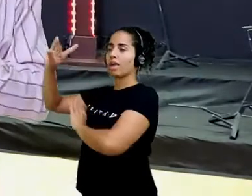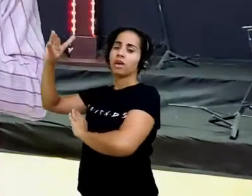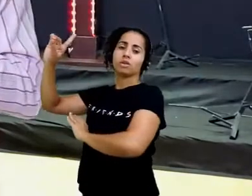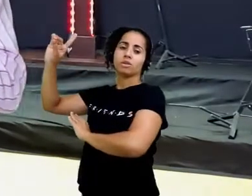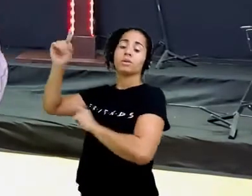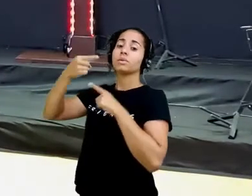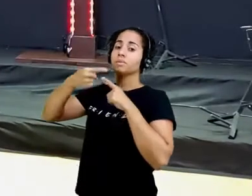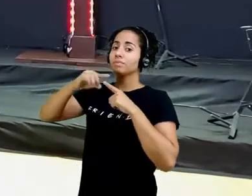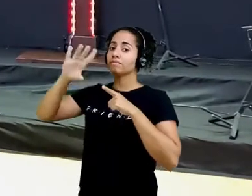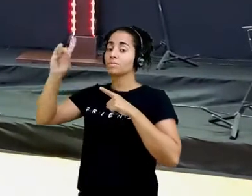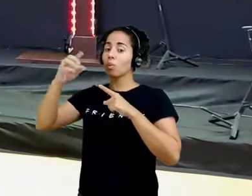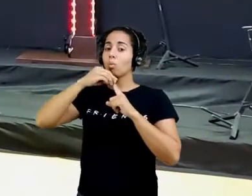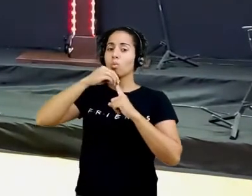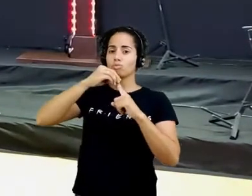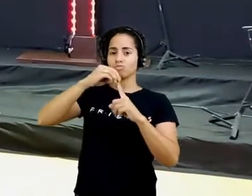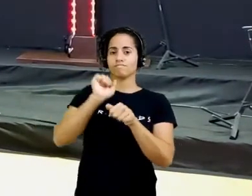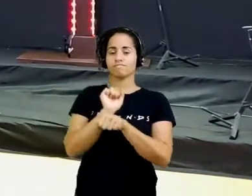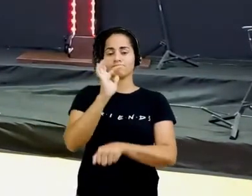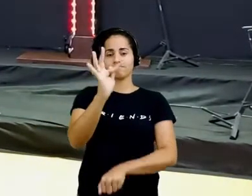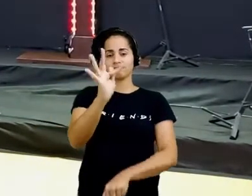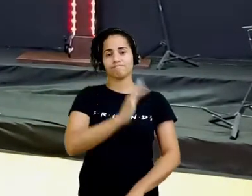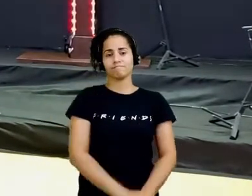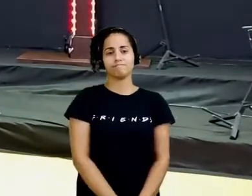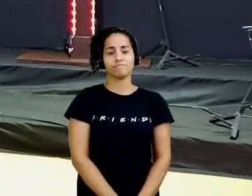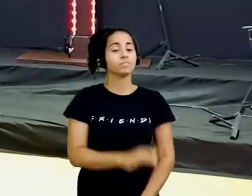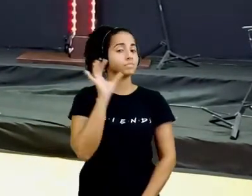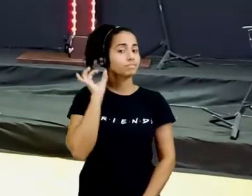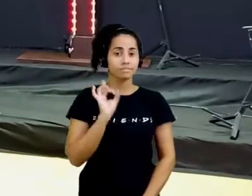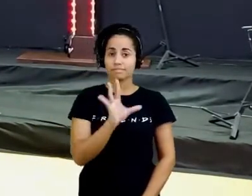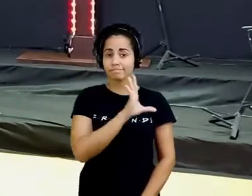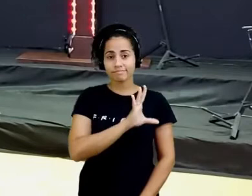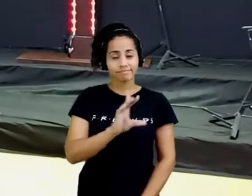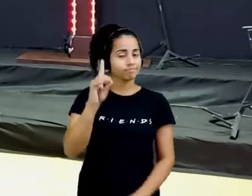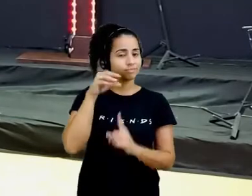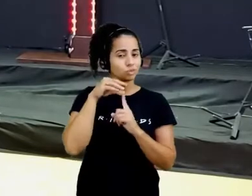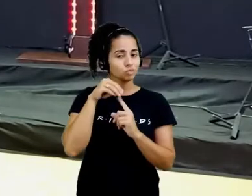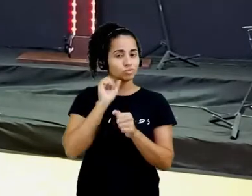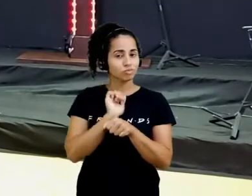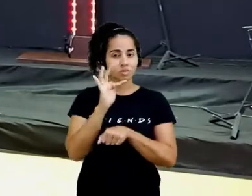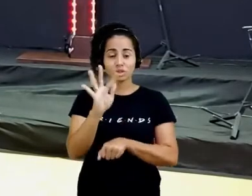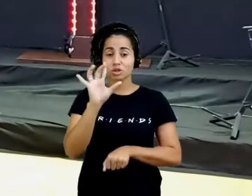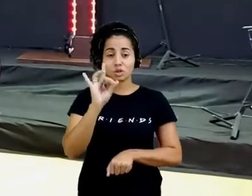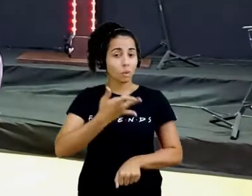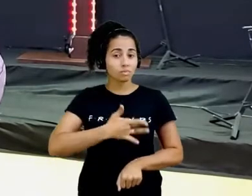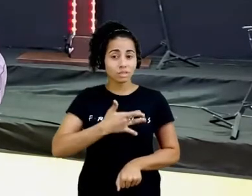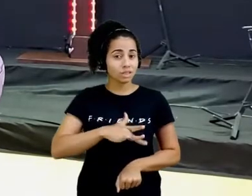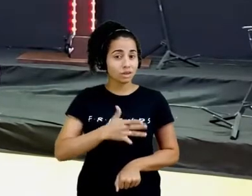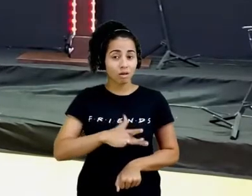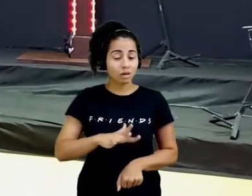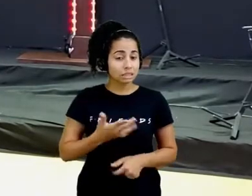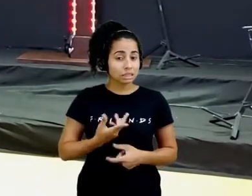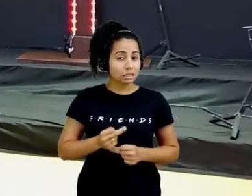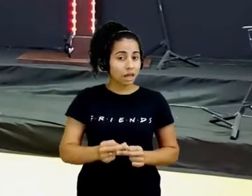Senhor, porque Ele é a nossa única esperança. Só Deus, queridos, só as infinitas misericórdias do